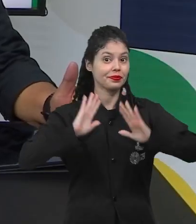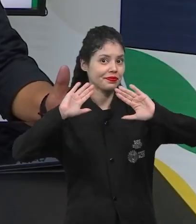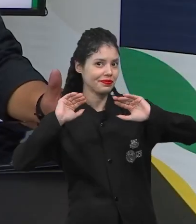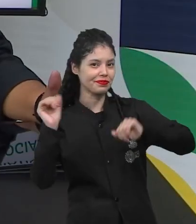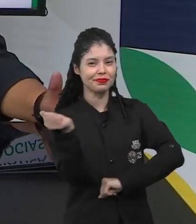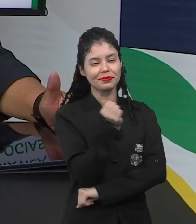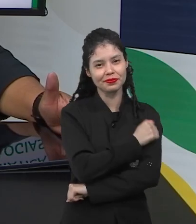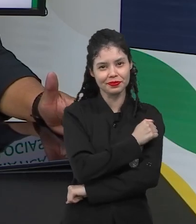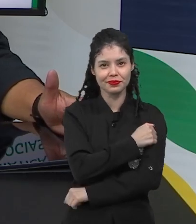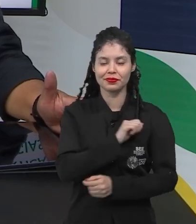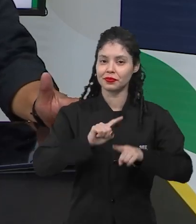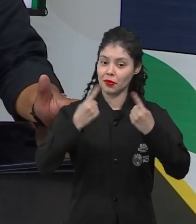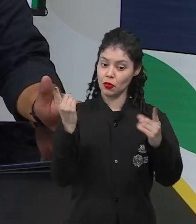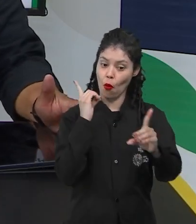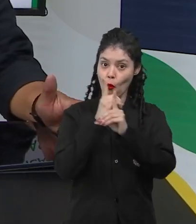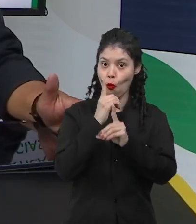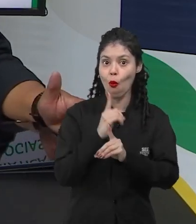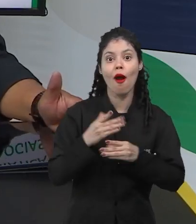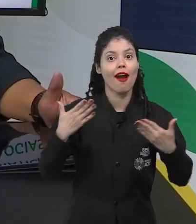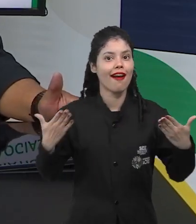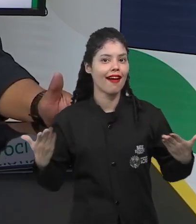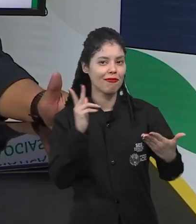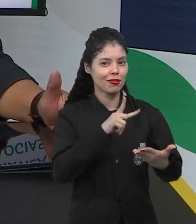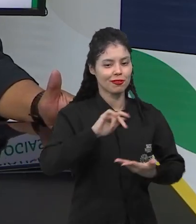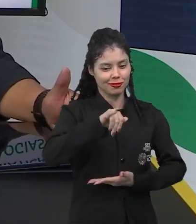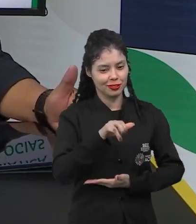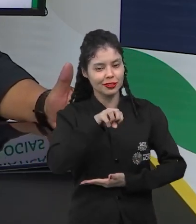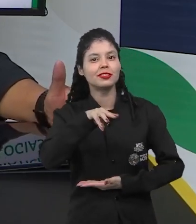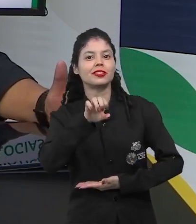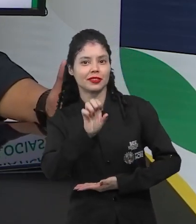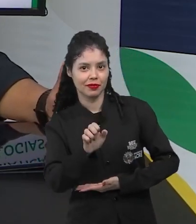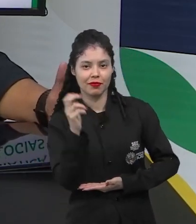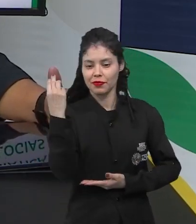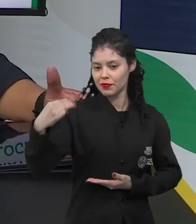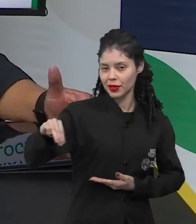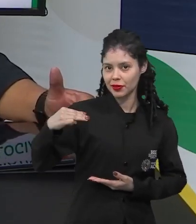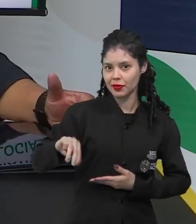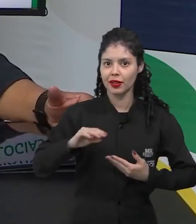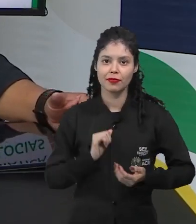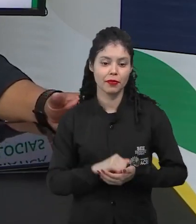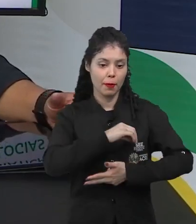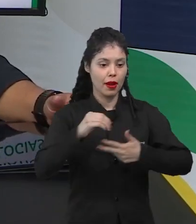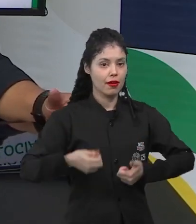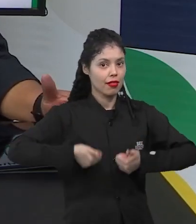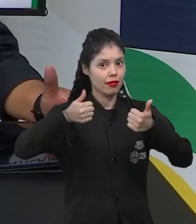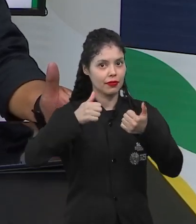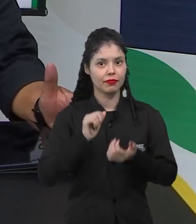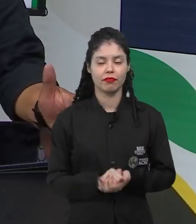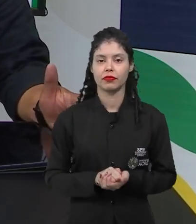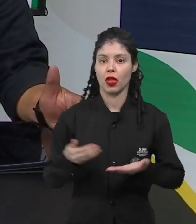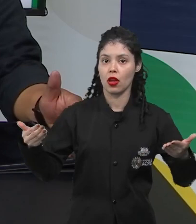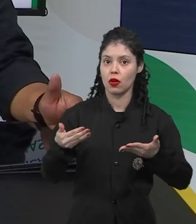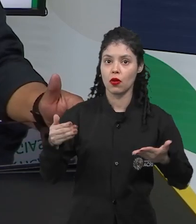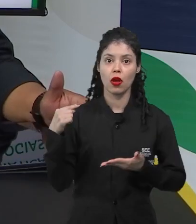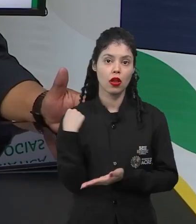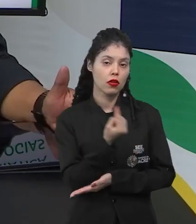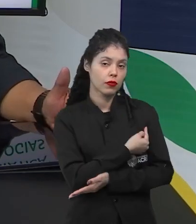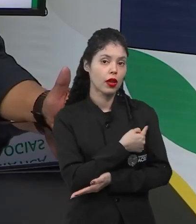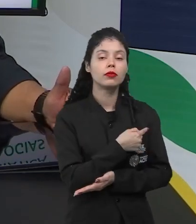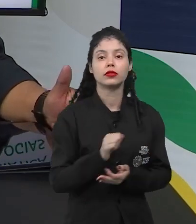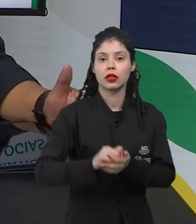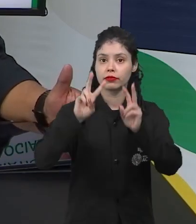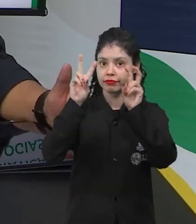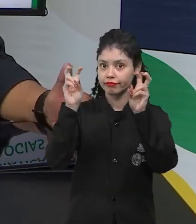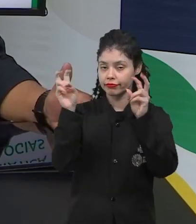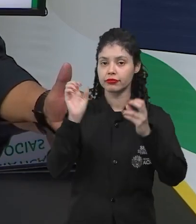Olá, estudante! Mais um encontro aqui com o professor James Barbosa, Matemática Pré-ENEM Legal. Pessoal, a gente vai fazer uma abordagem agora